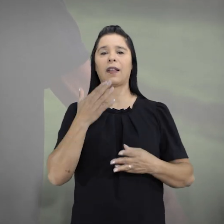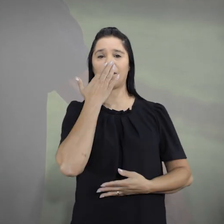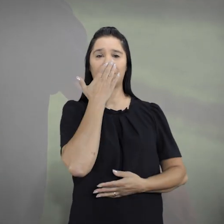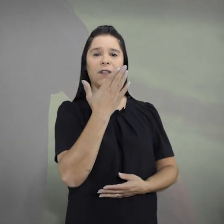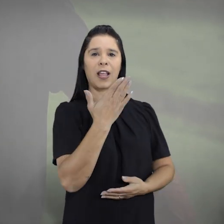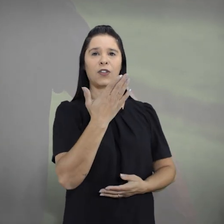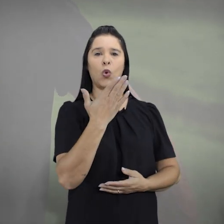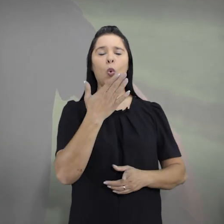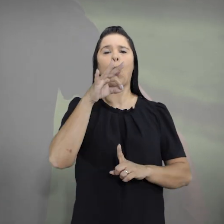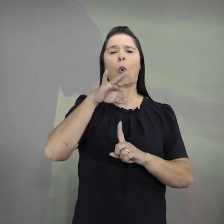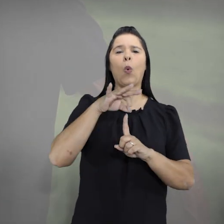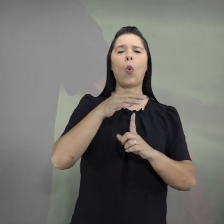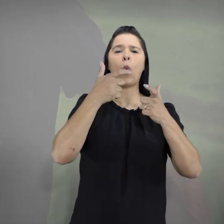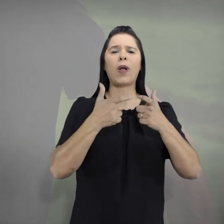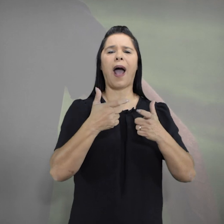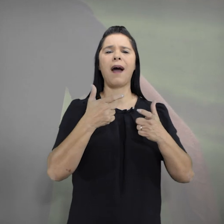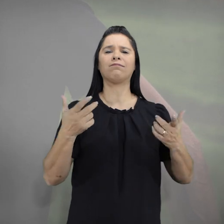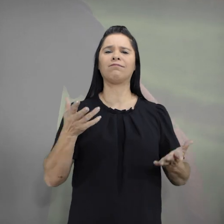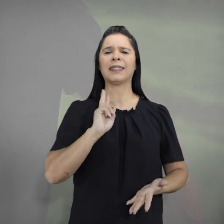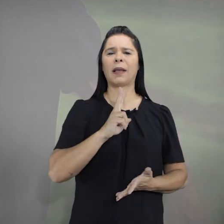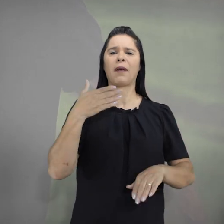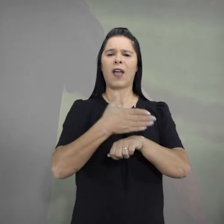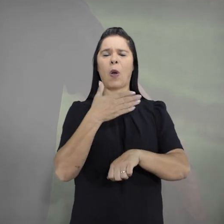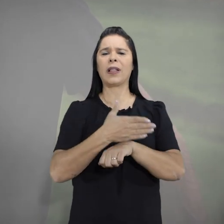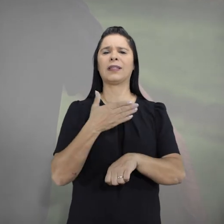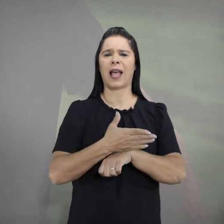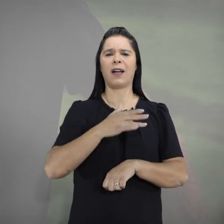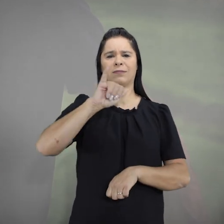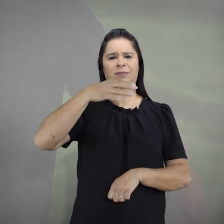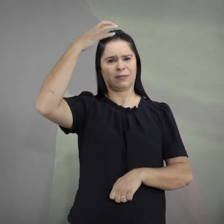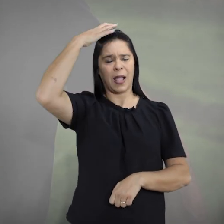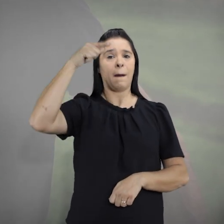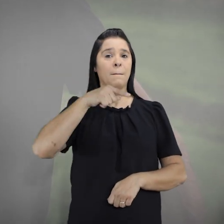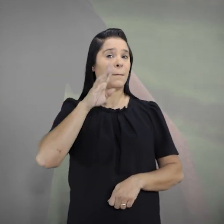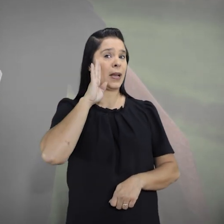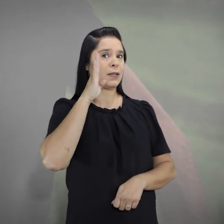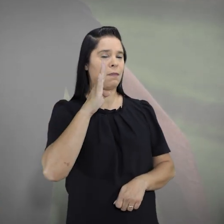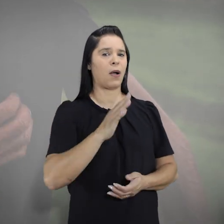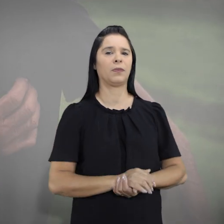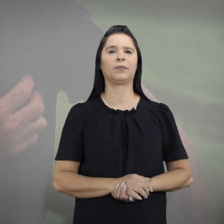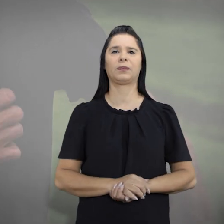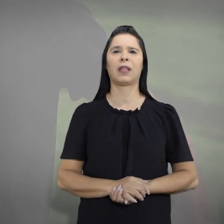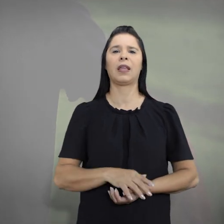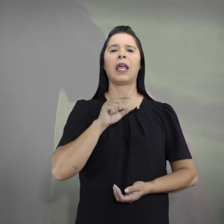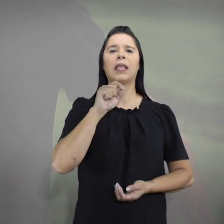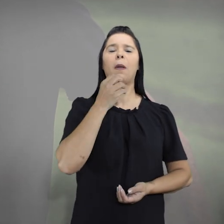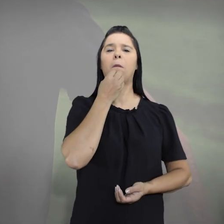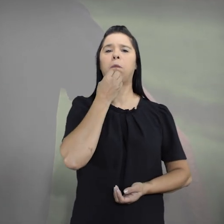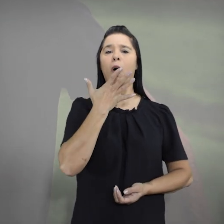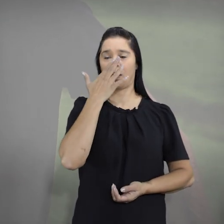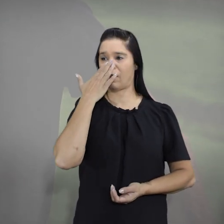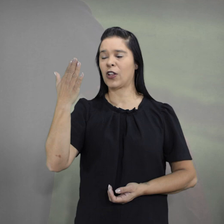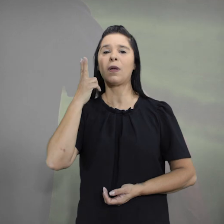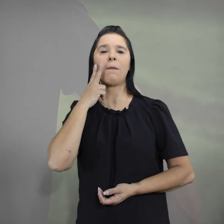frente a um dos points em São João del Rei, que naquela época, em volta do principal point, que era o Quebon, um barzinho que